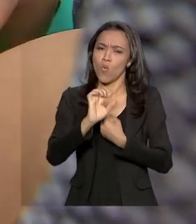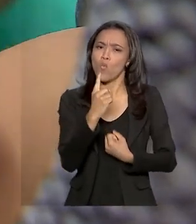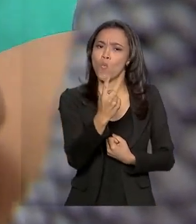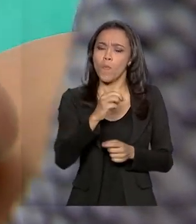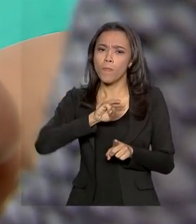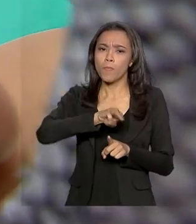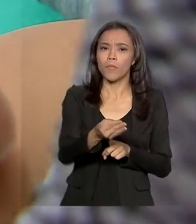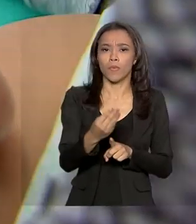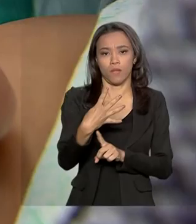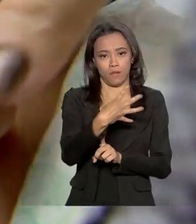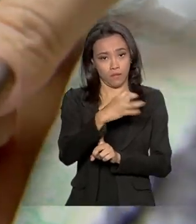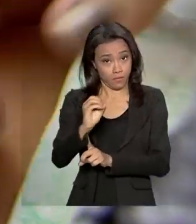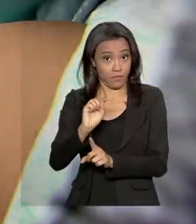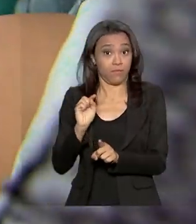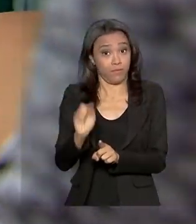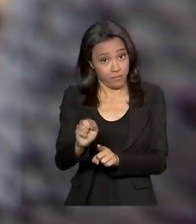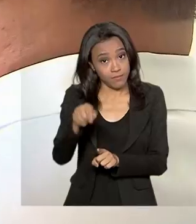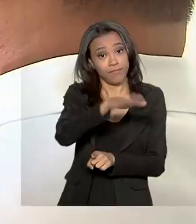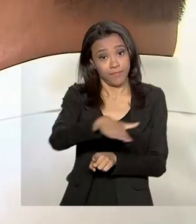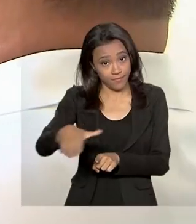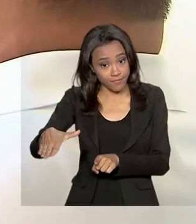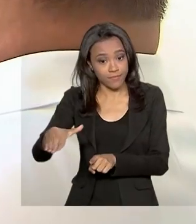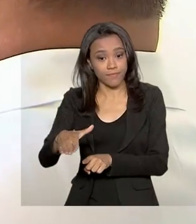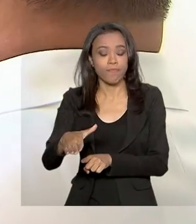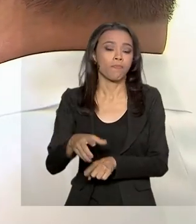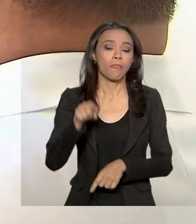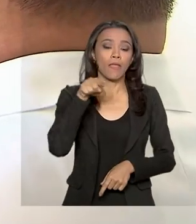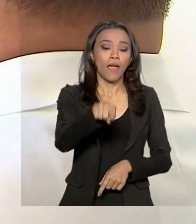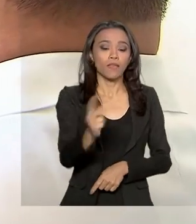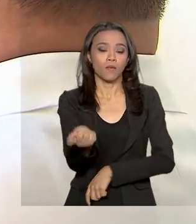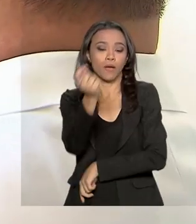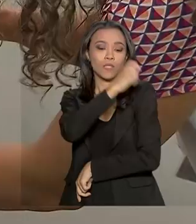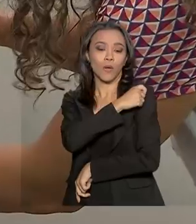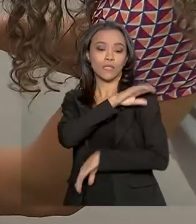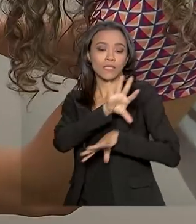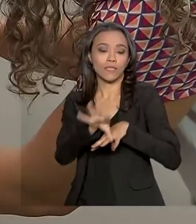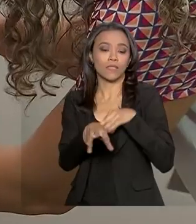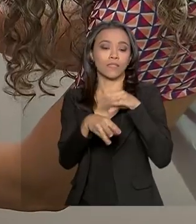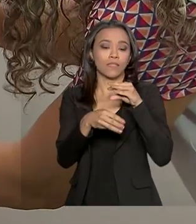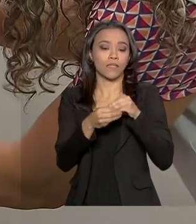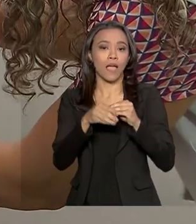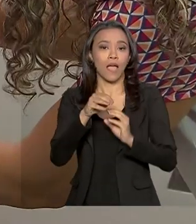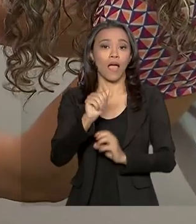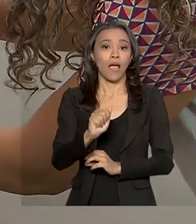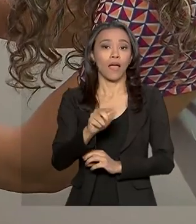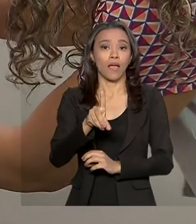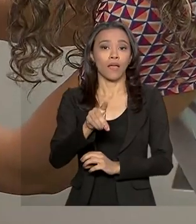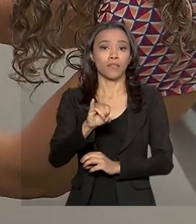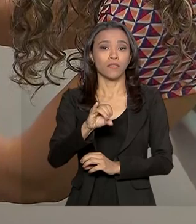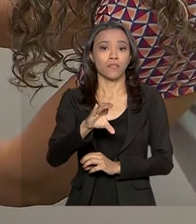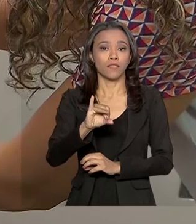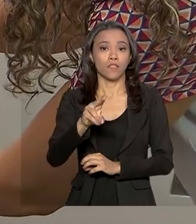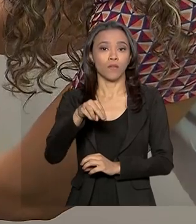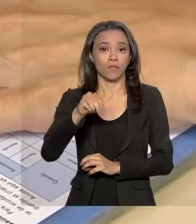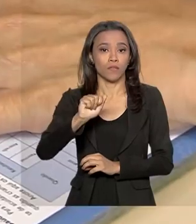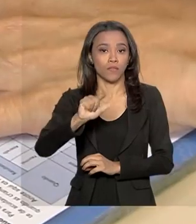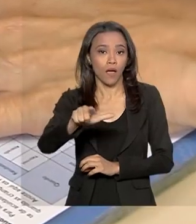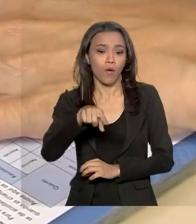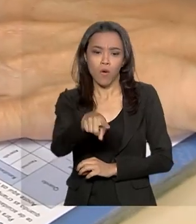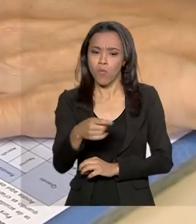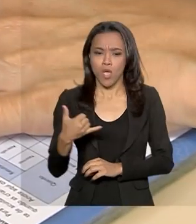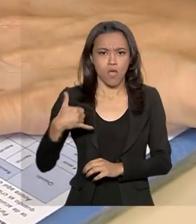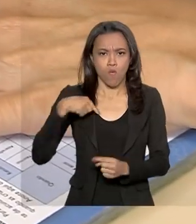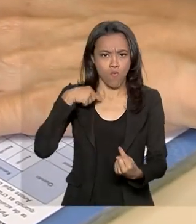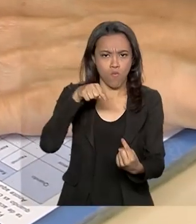milhão e quatrocentas mil crianças. Esta é uma dose adicional chamada dose zero, pois essa faixa etária não está